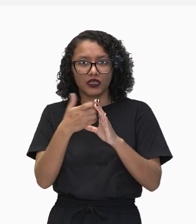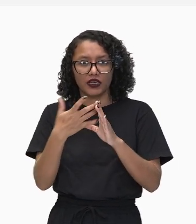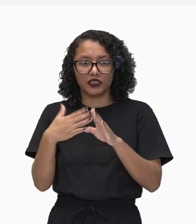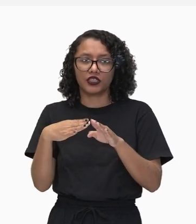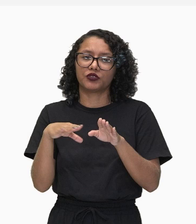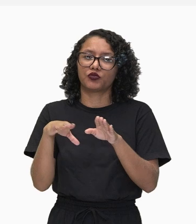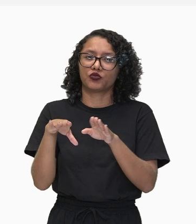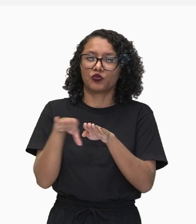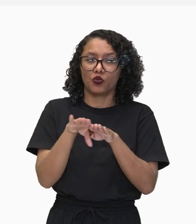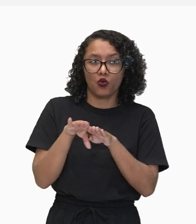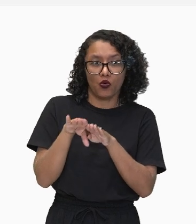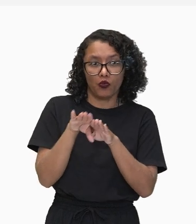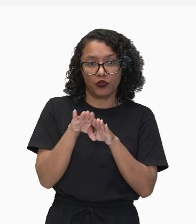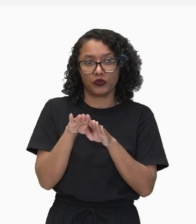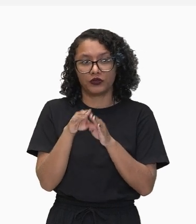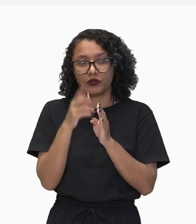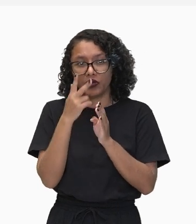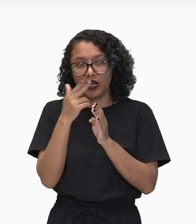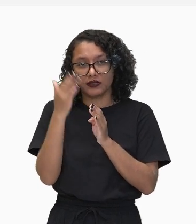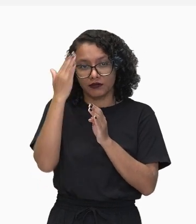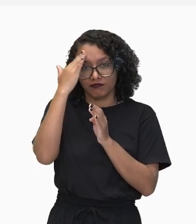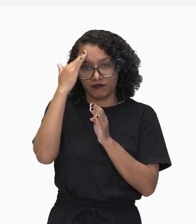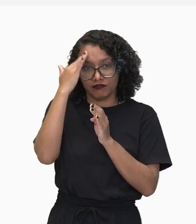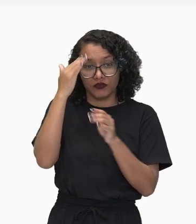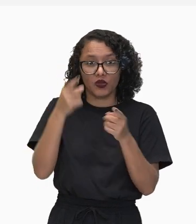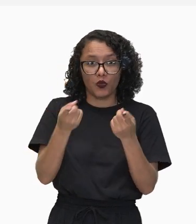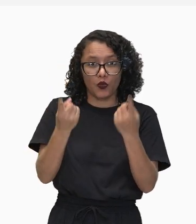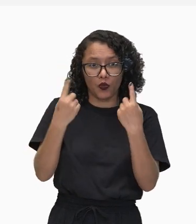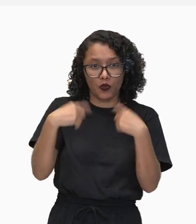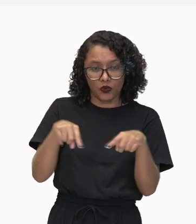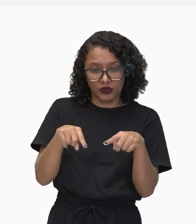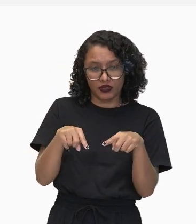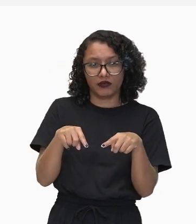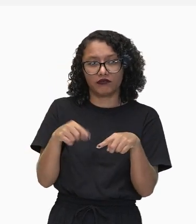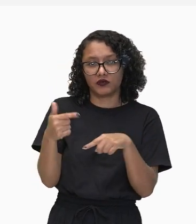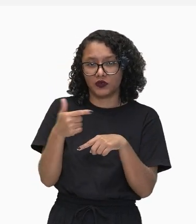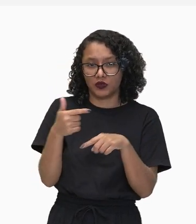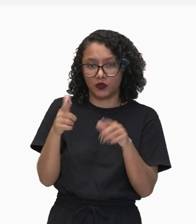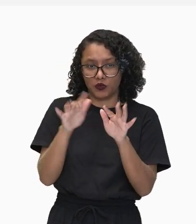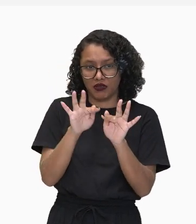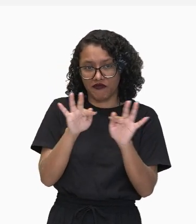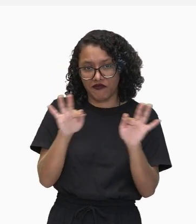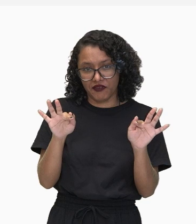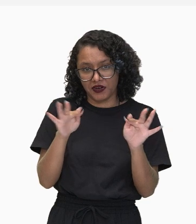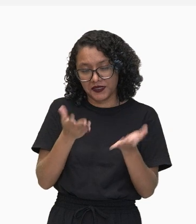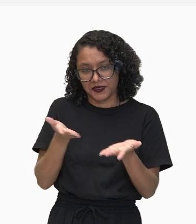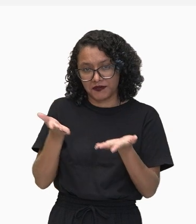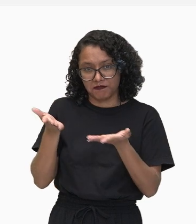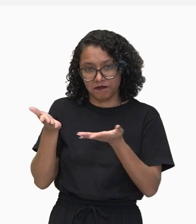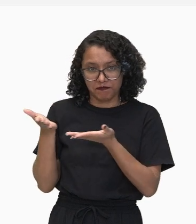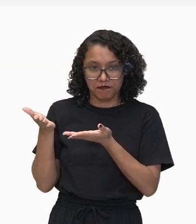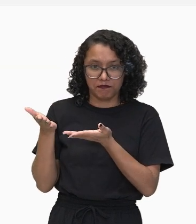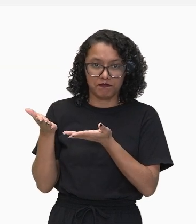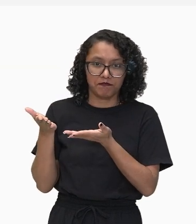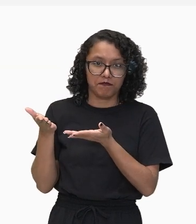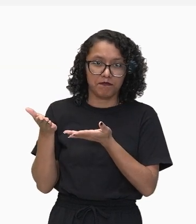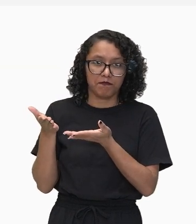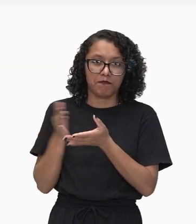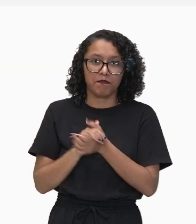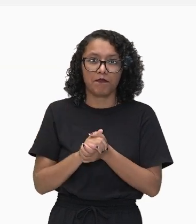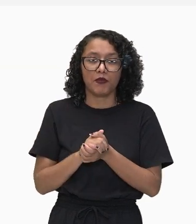instala-se uma agramaticalidade quase insana, que empoema o sentido das palavras.